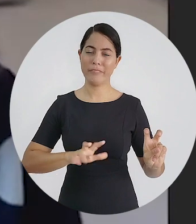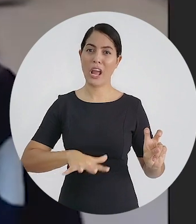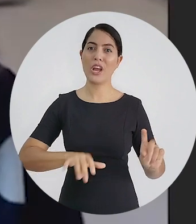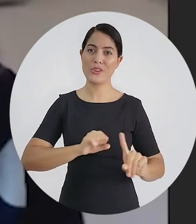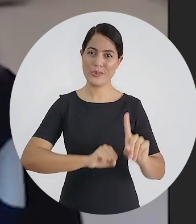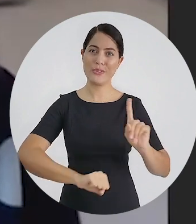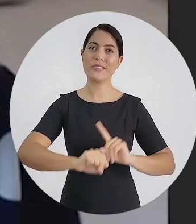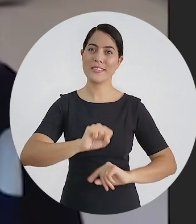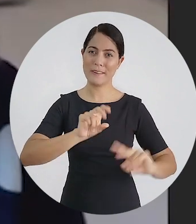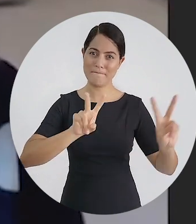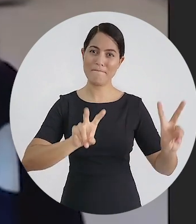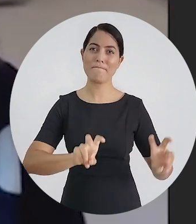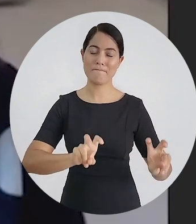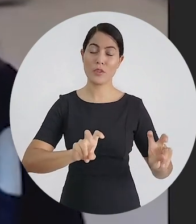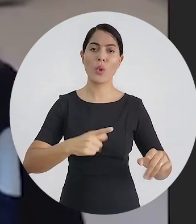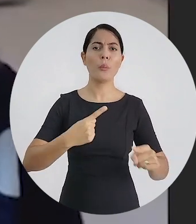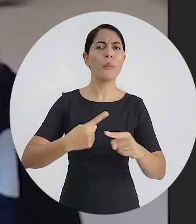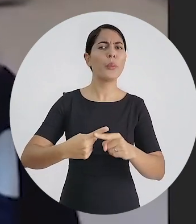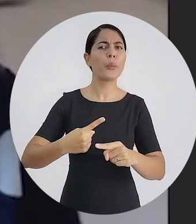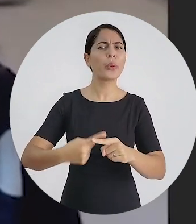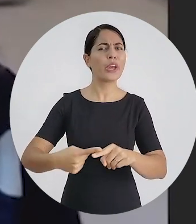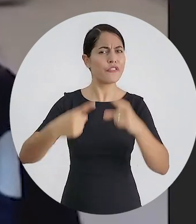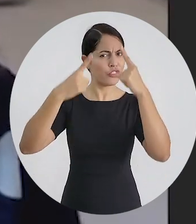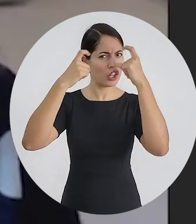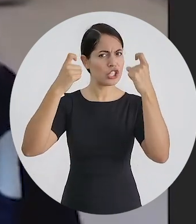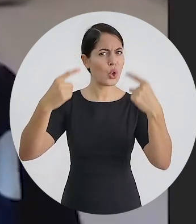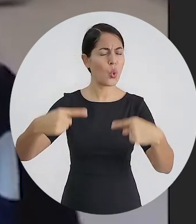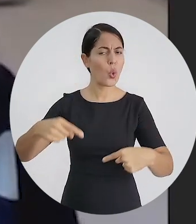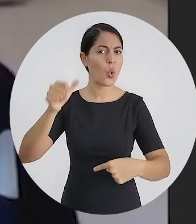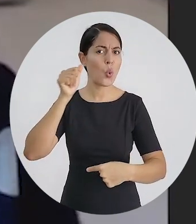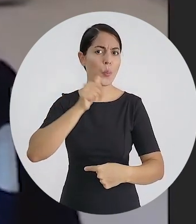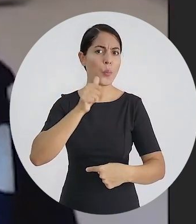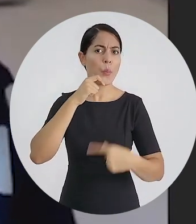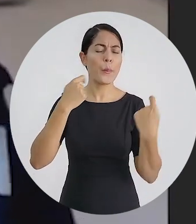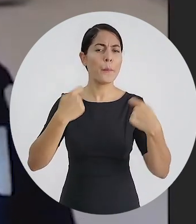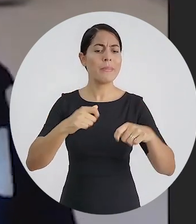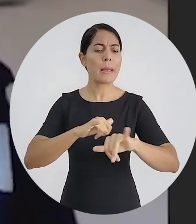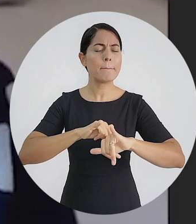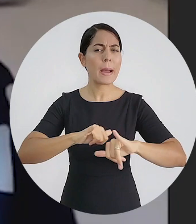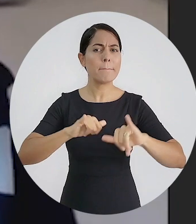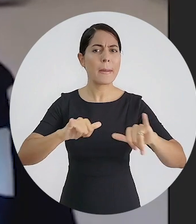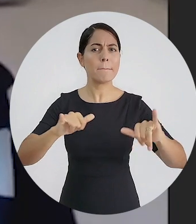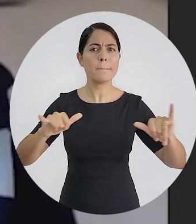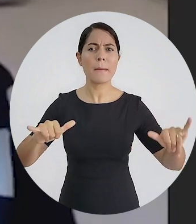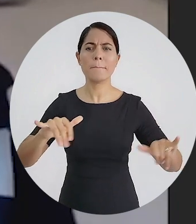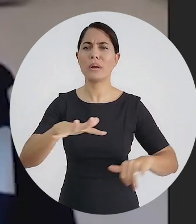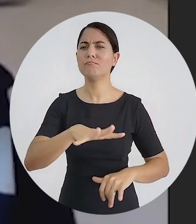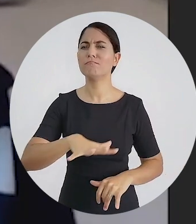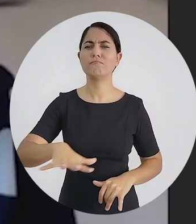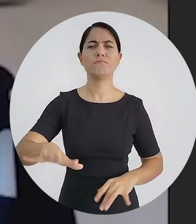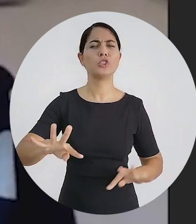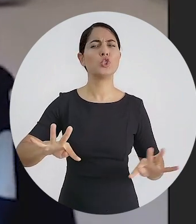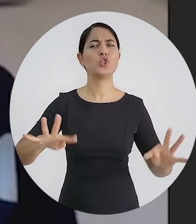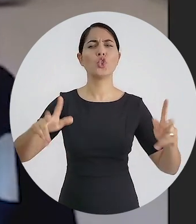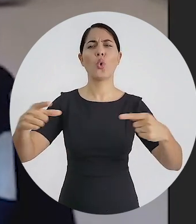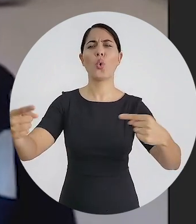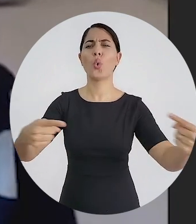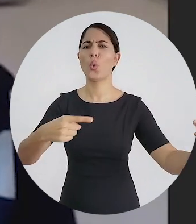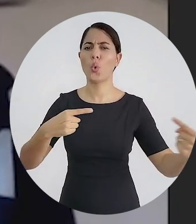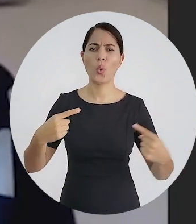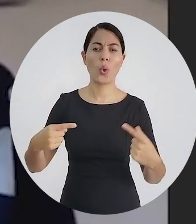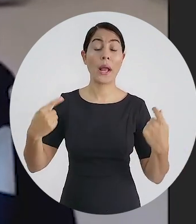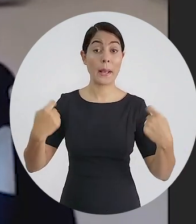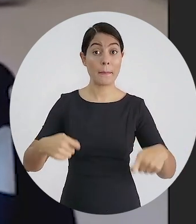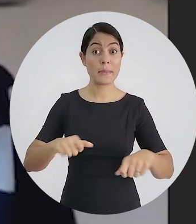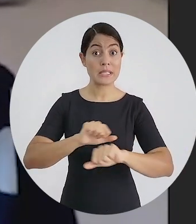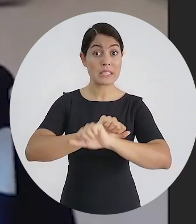ser tratada de forma aberta e as situações para evitá-la apontadas de forma bem